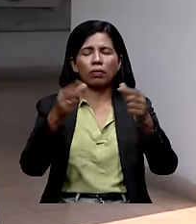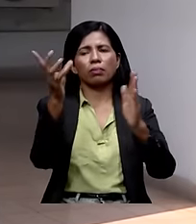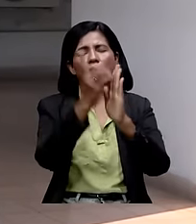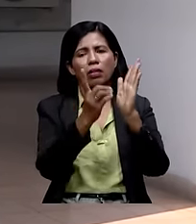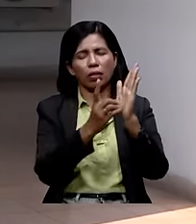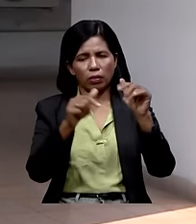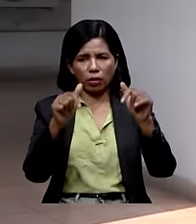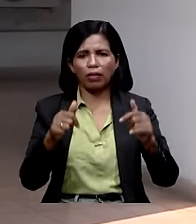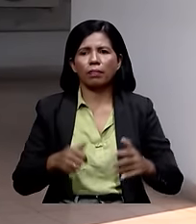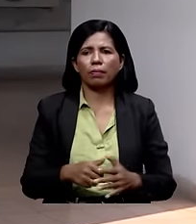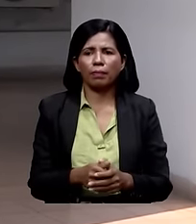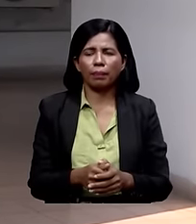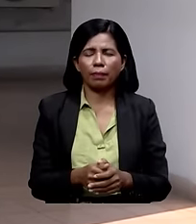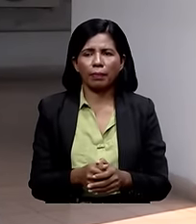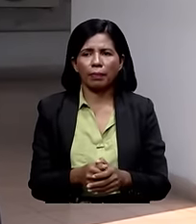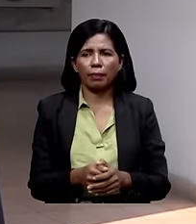dane.